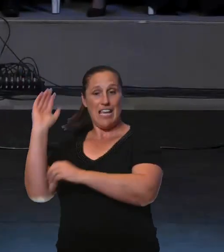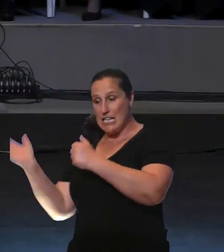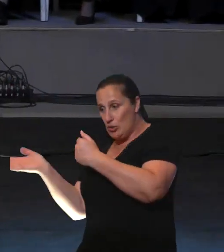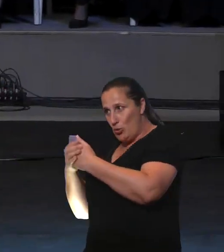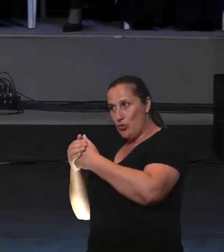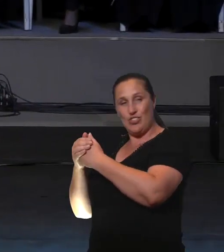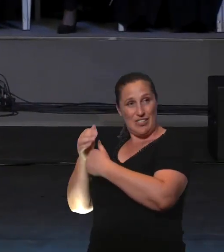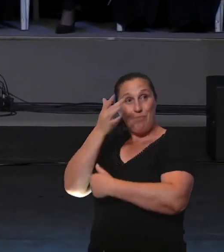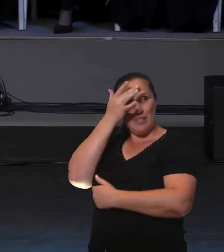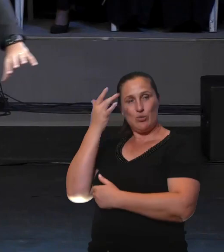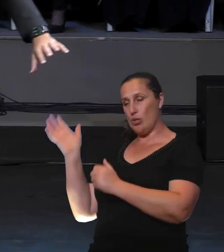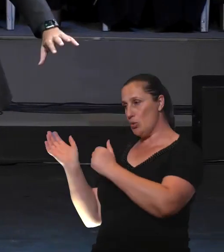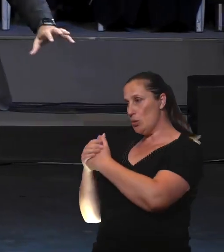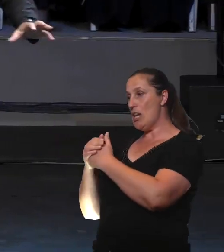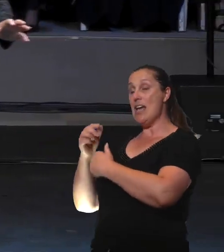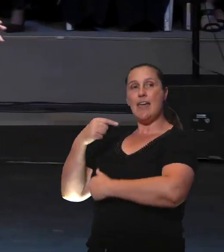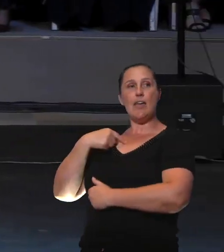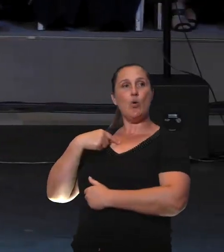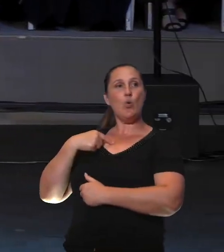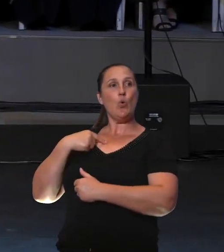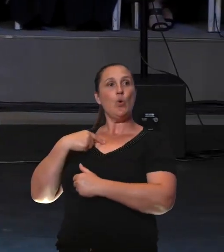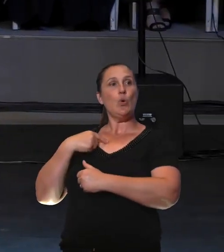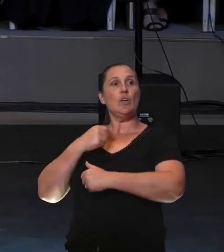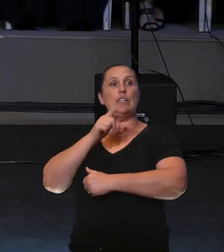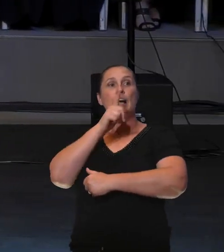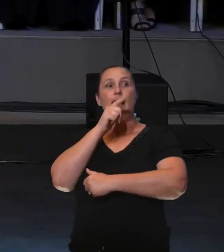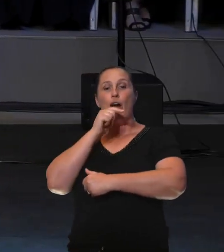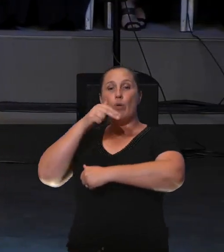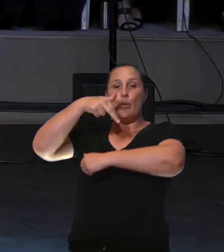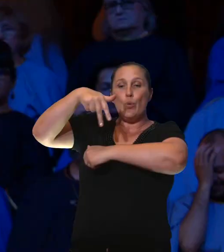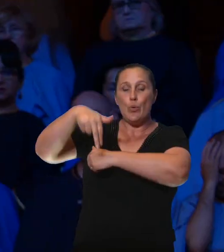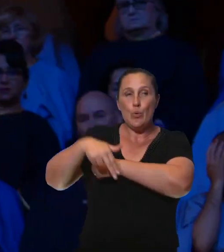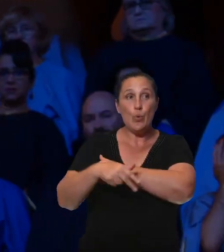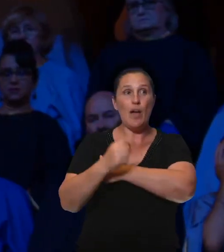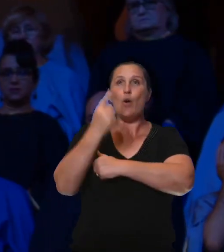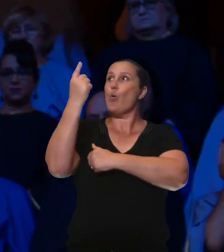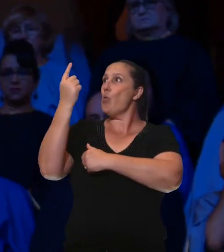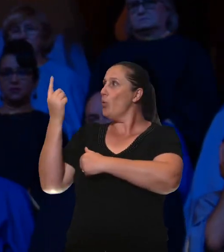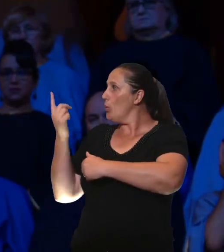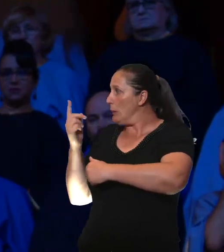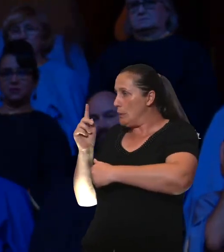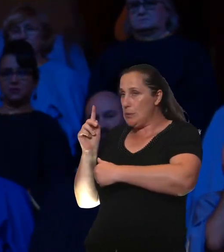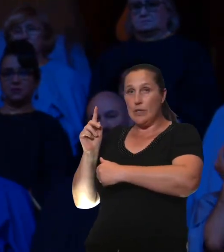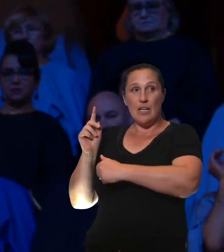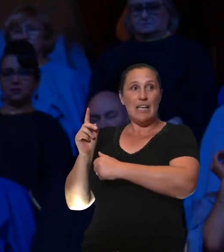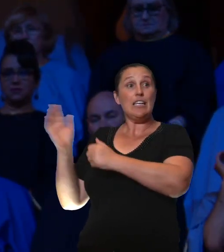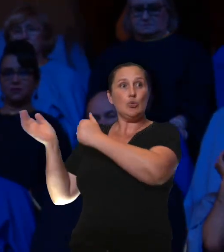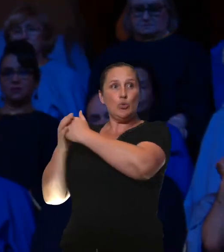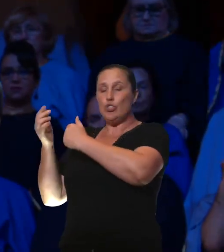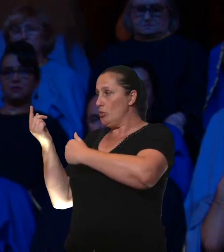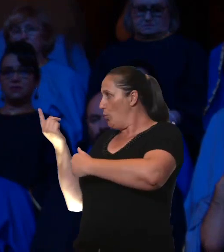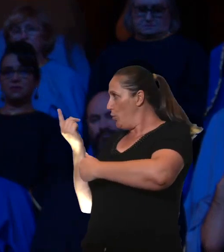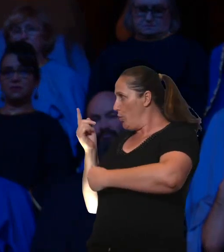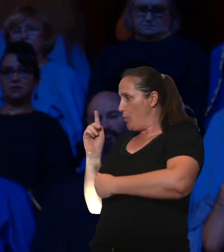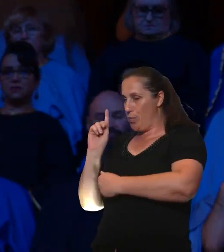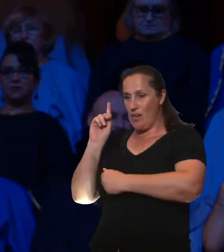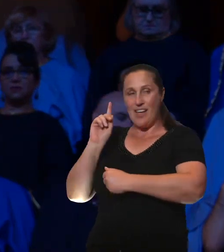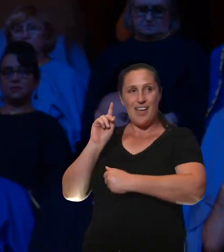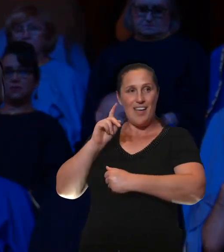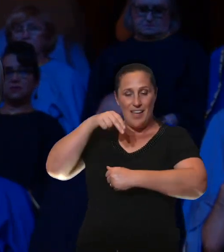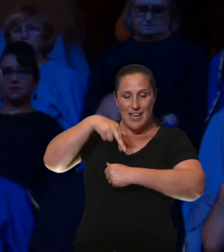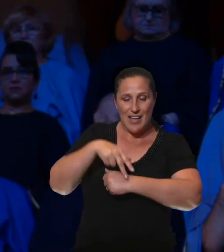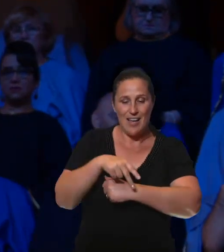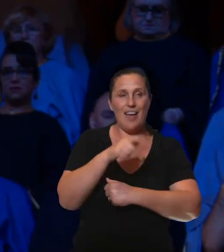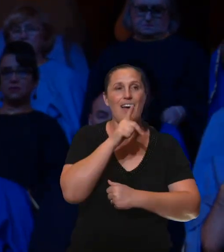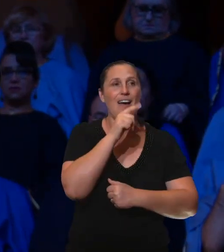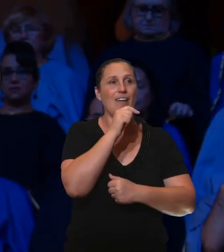descia para ali um afluente do rio Ganges, e um de cada vez saía do meio do mato, e a gente batizava,